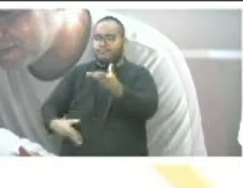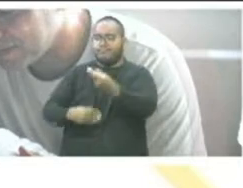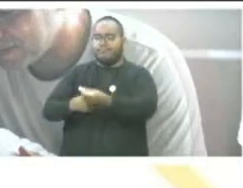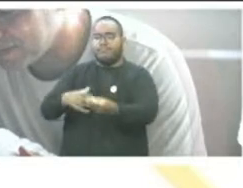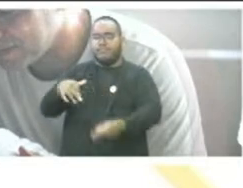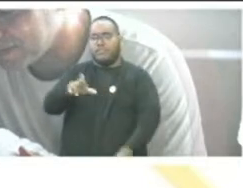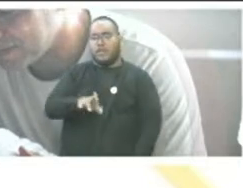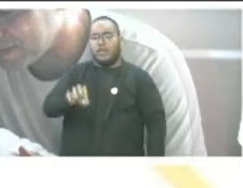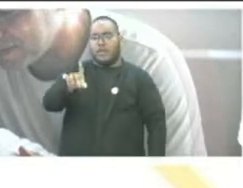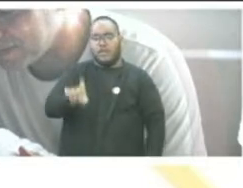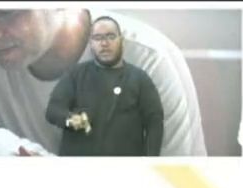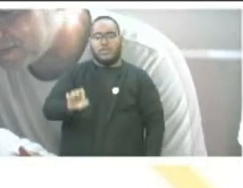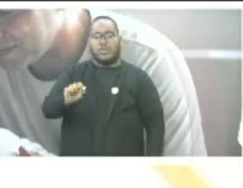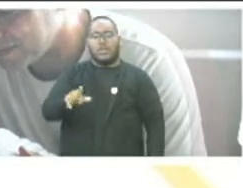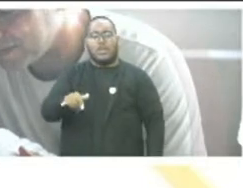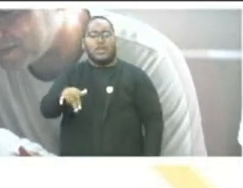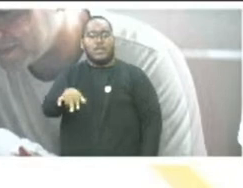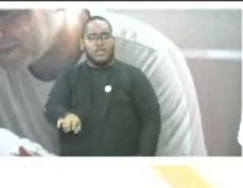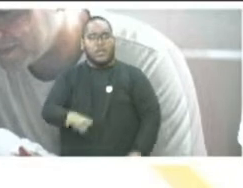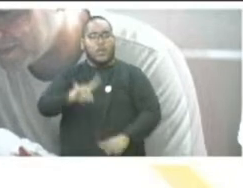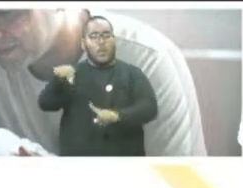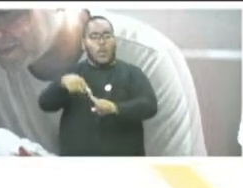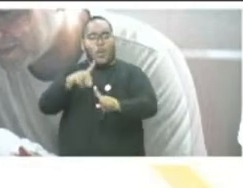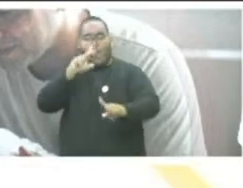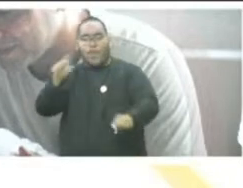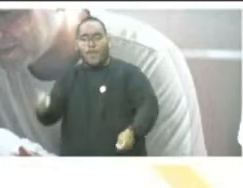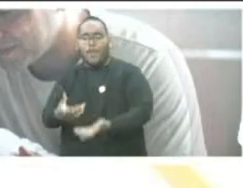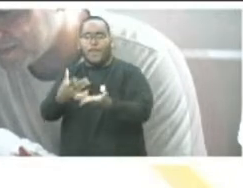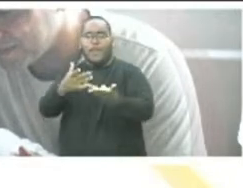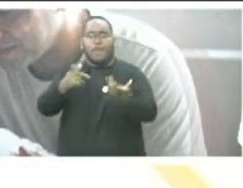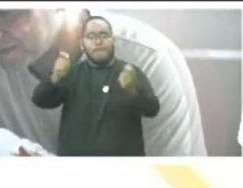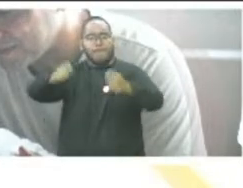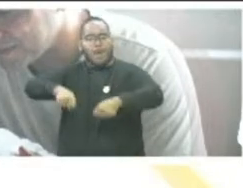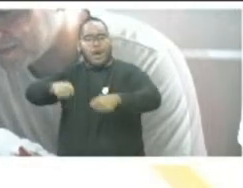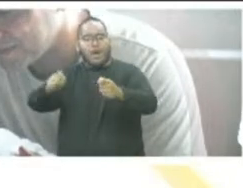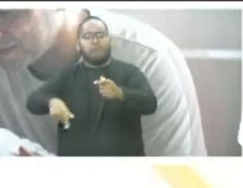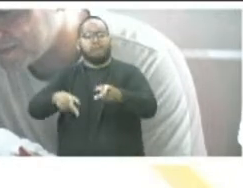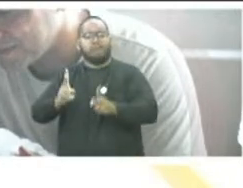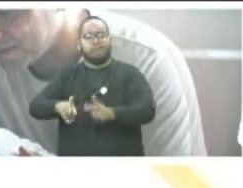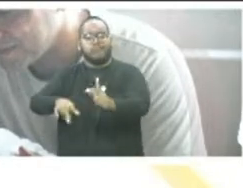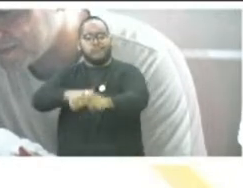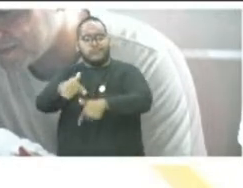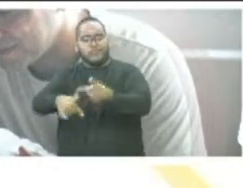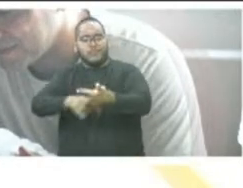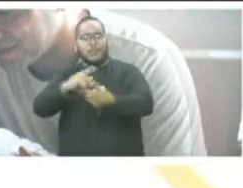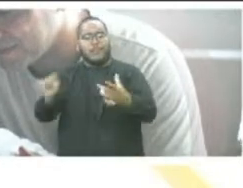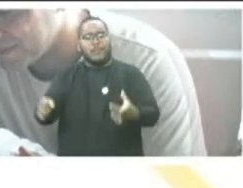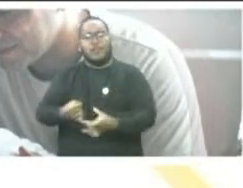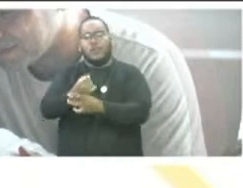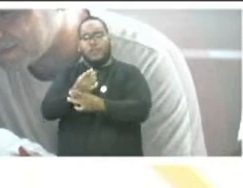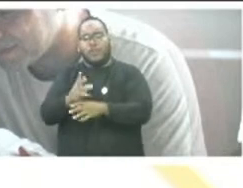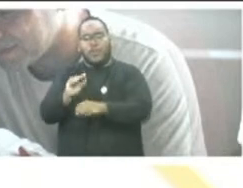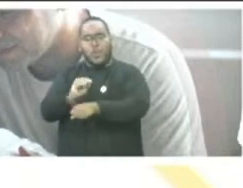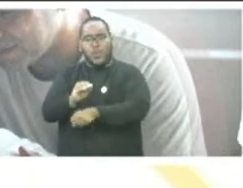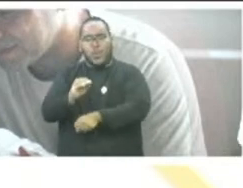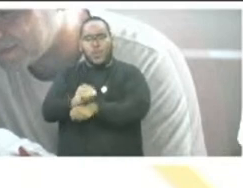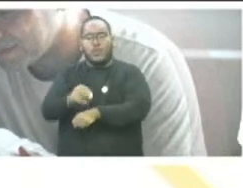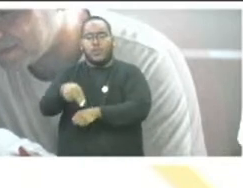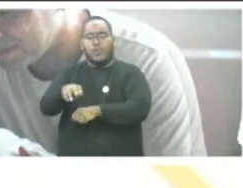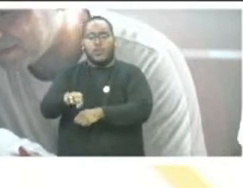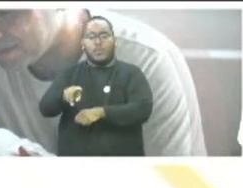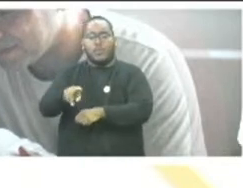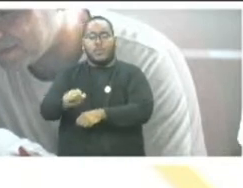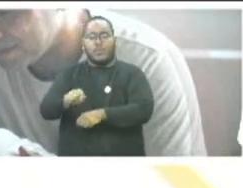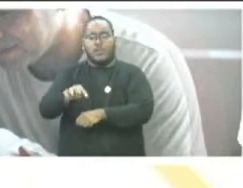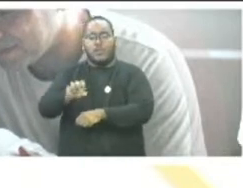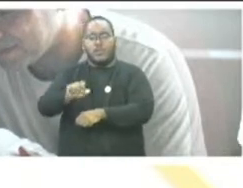gente conseguir potencializar, a gente conseguir continuar trabalhando para assegurar um cuidado neonatal de qualidade, para a gente